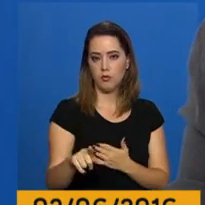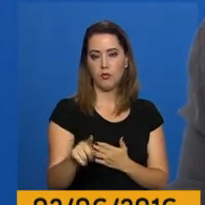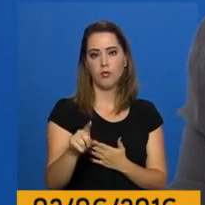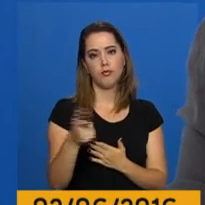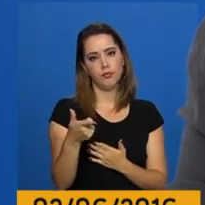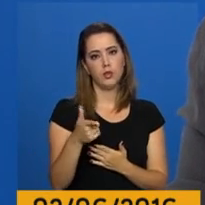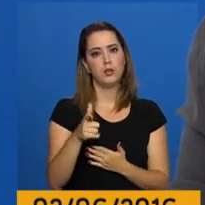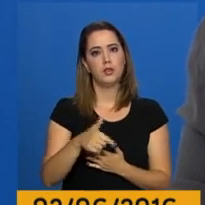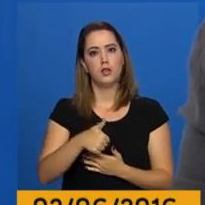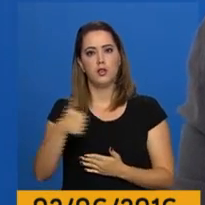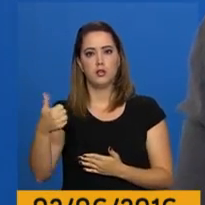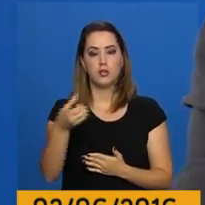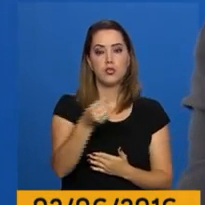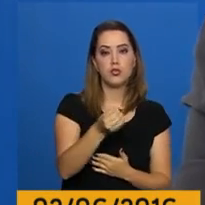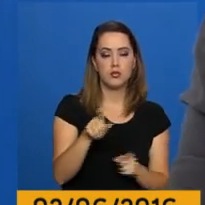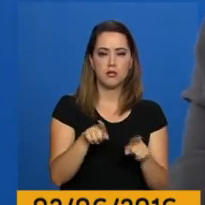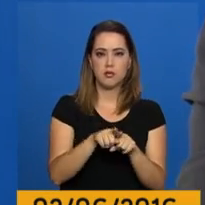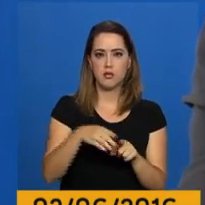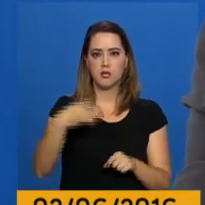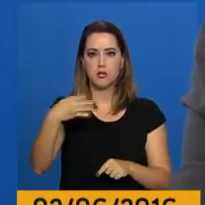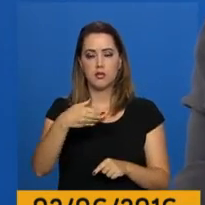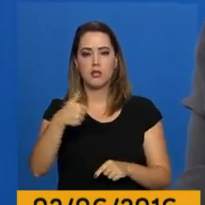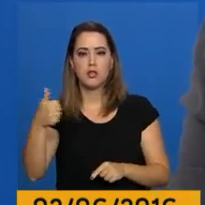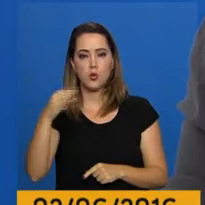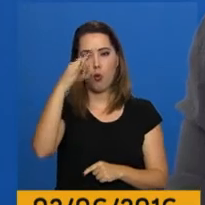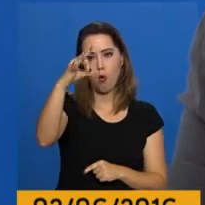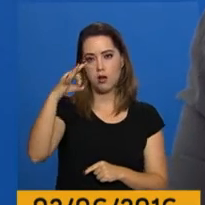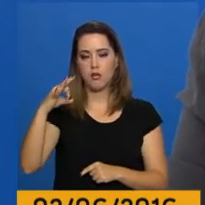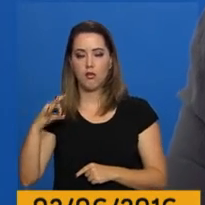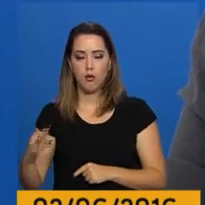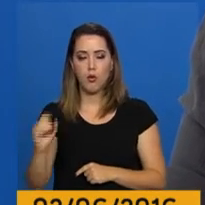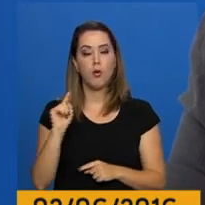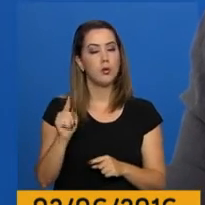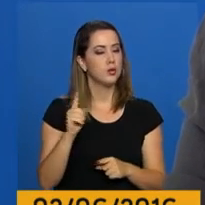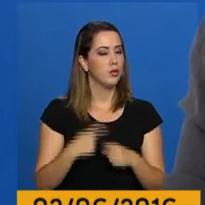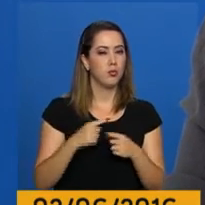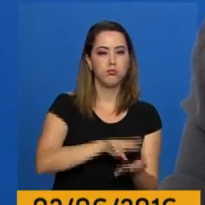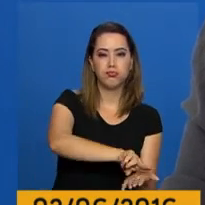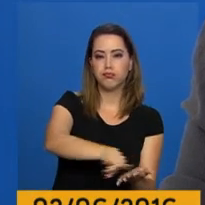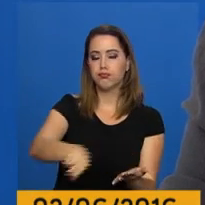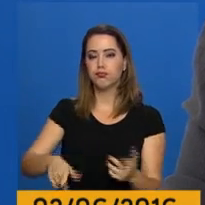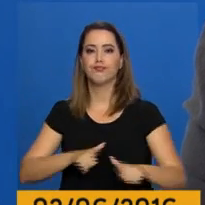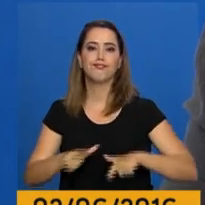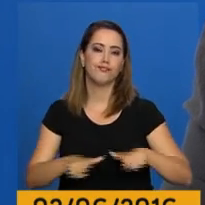entre 16% e 41%, porque eles têm várias carreiras, as gratificações, uma série de fatores, e isso